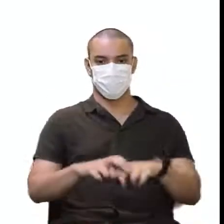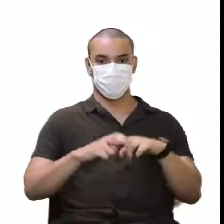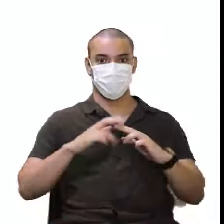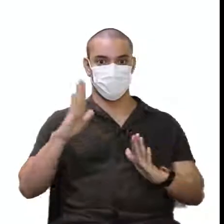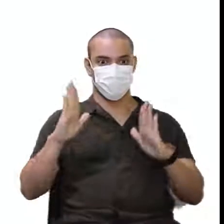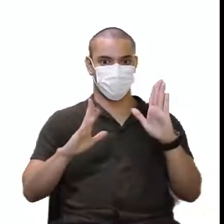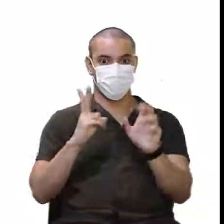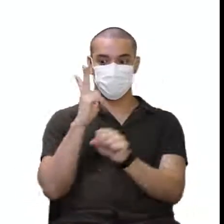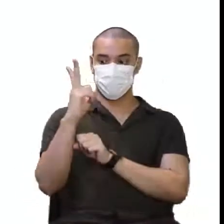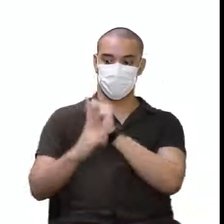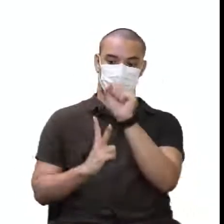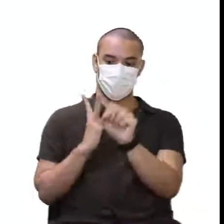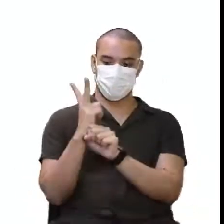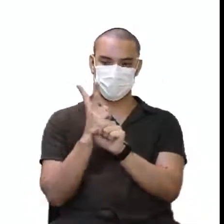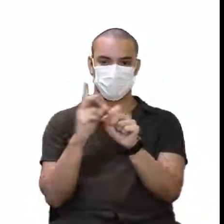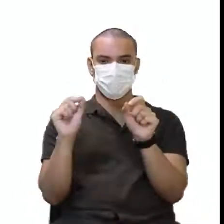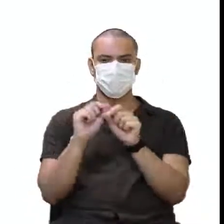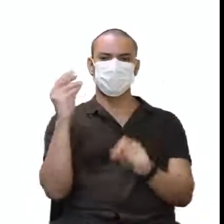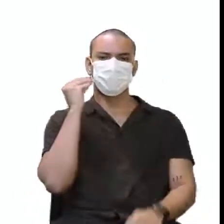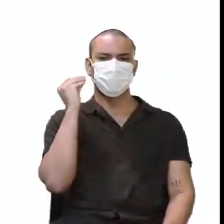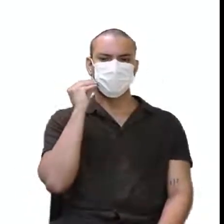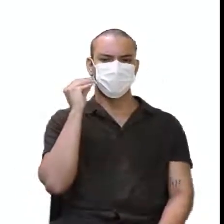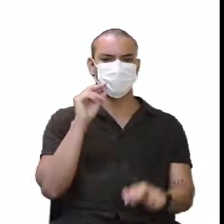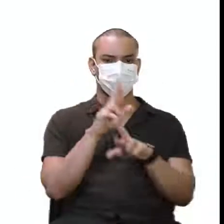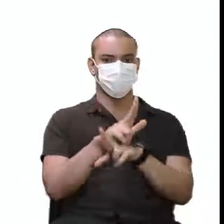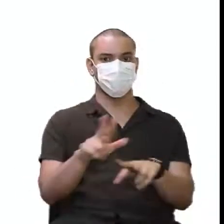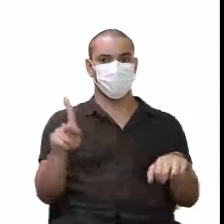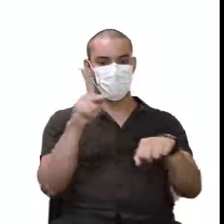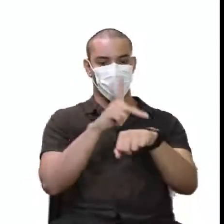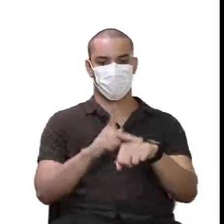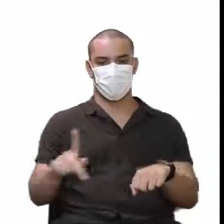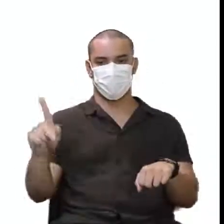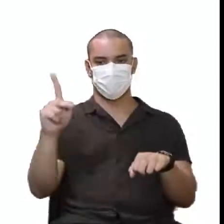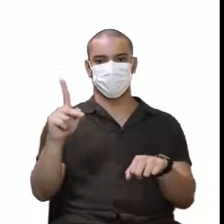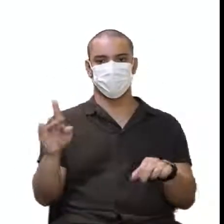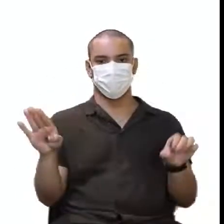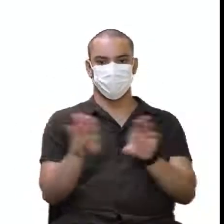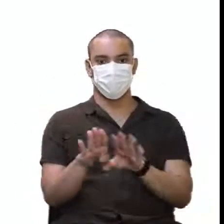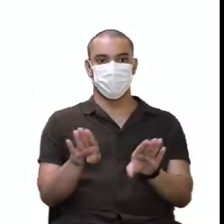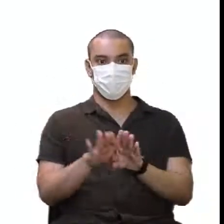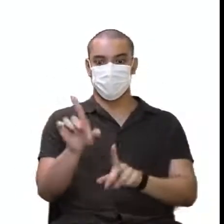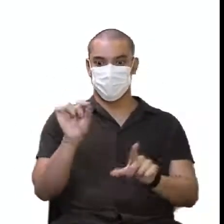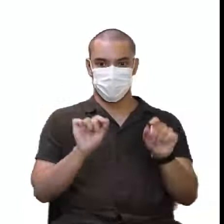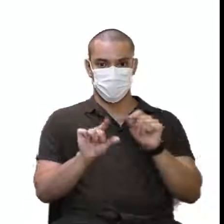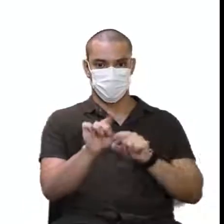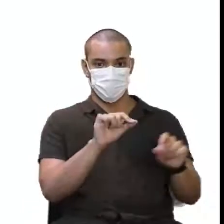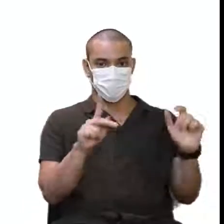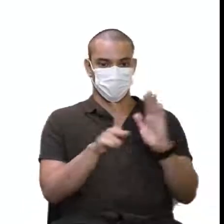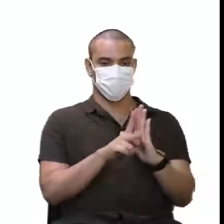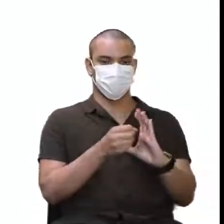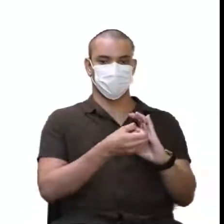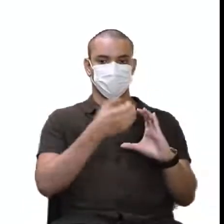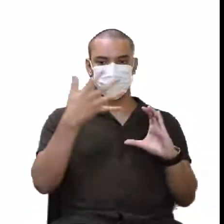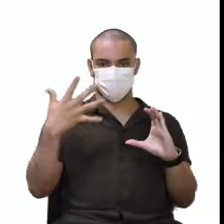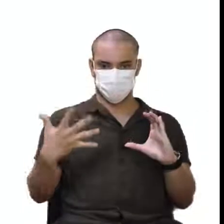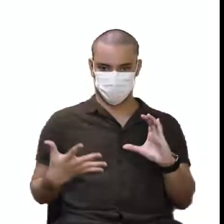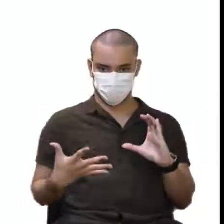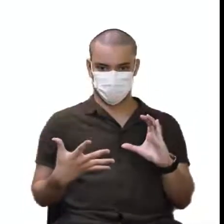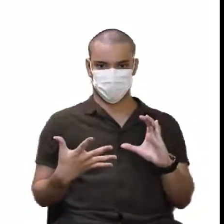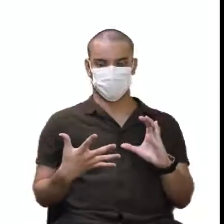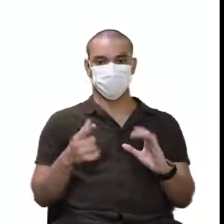esses 2 anos, Mendel fez testes de pureza e de escolha das características